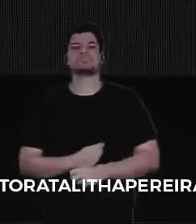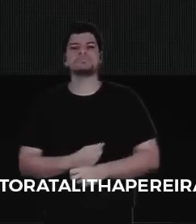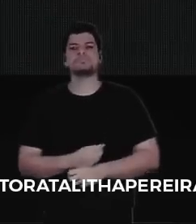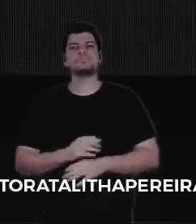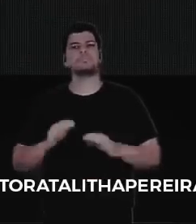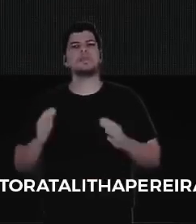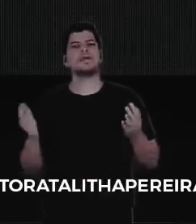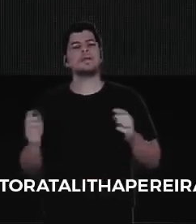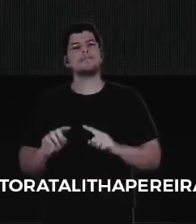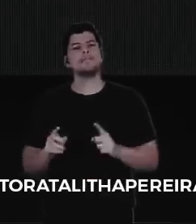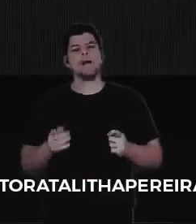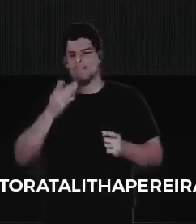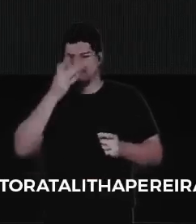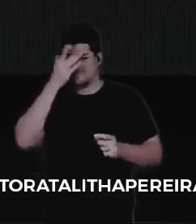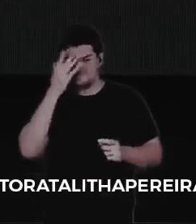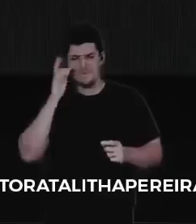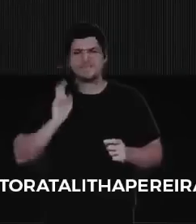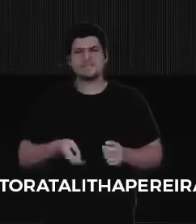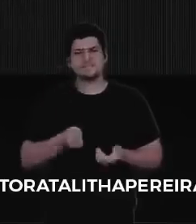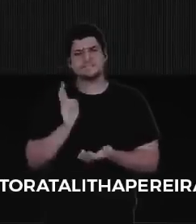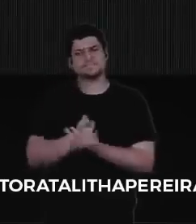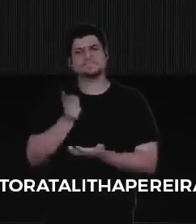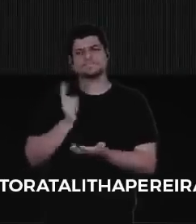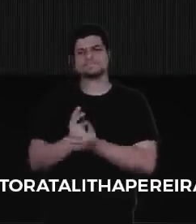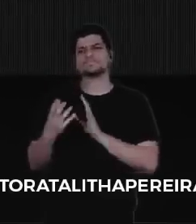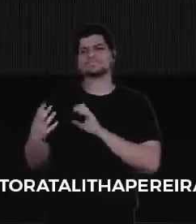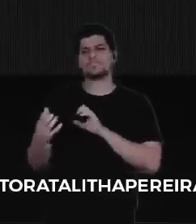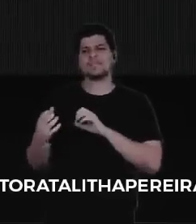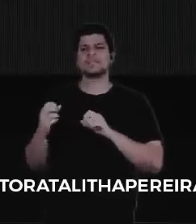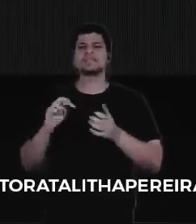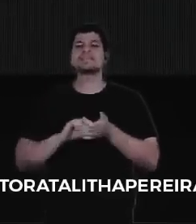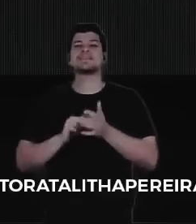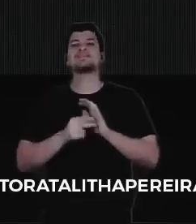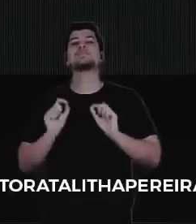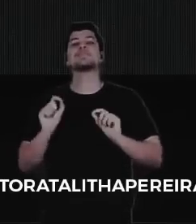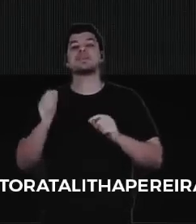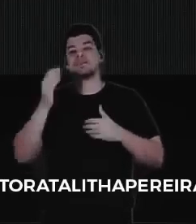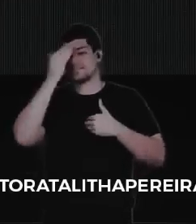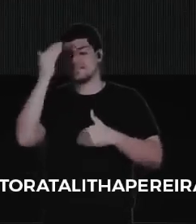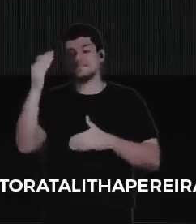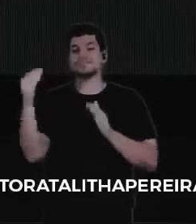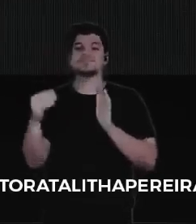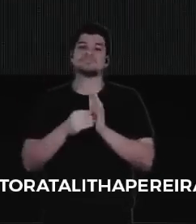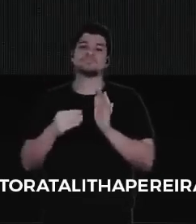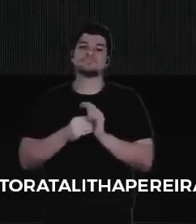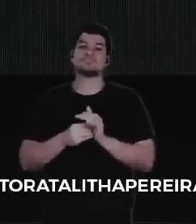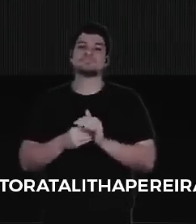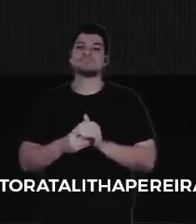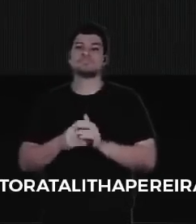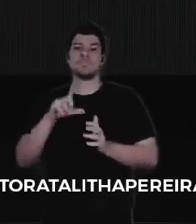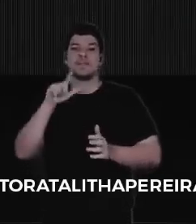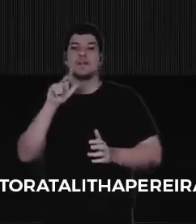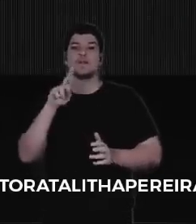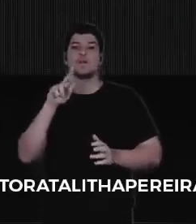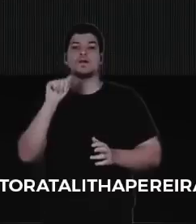Agora, uma pessoa que está sempre reclamando revela o quê? Ingratidão. Luana, minha filhota, falou sobre gratidão,